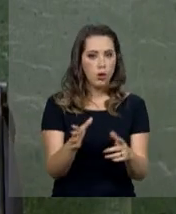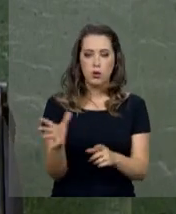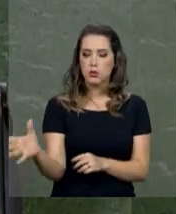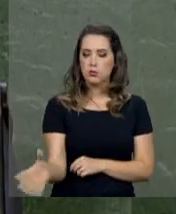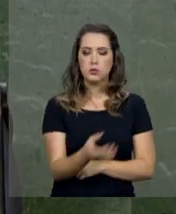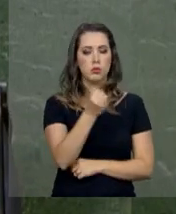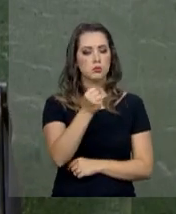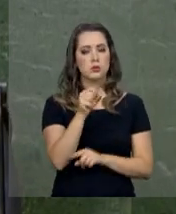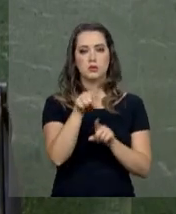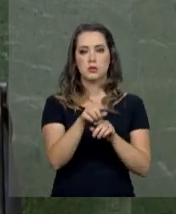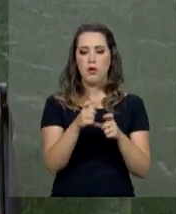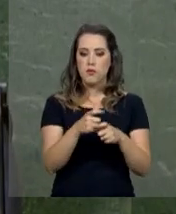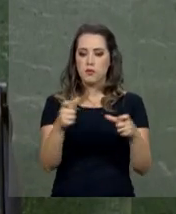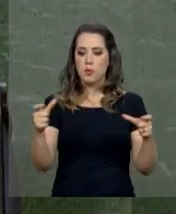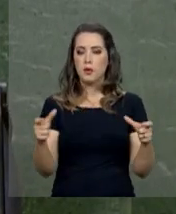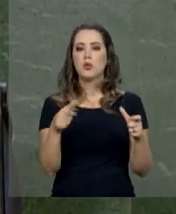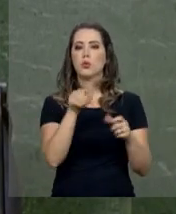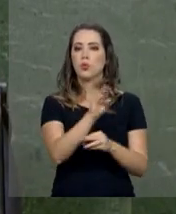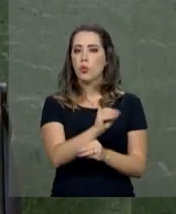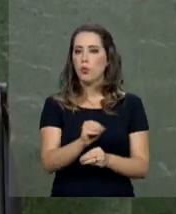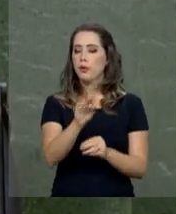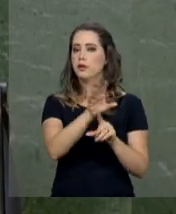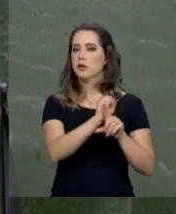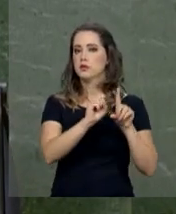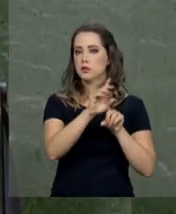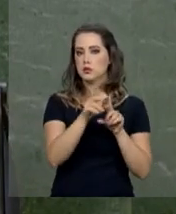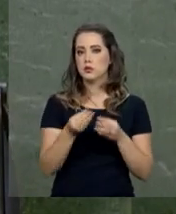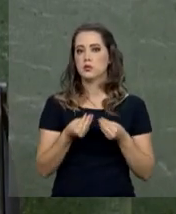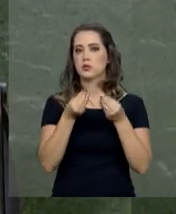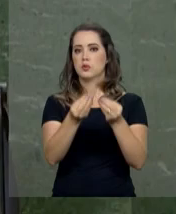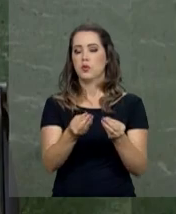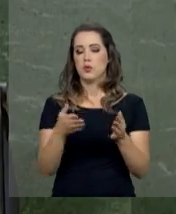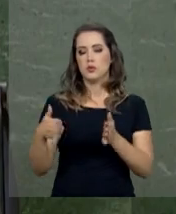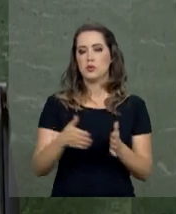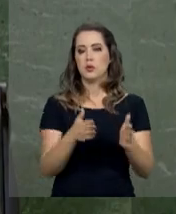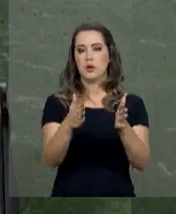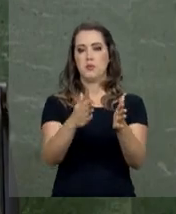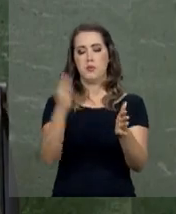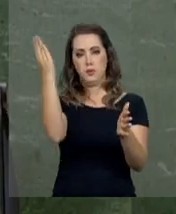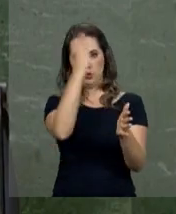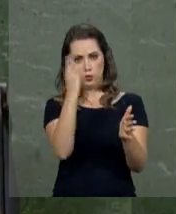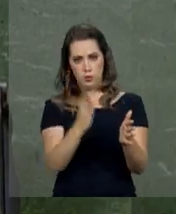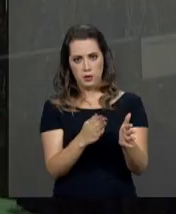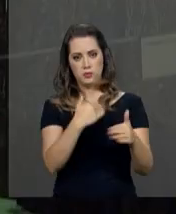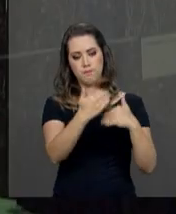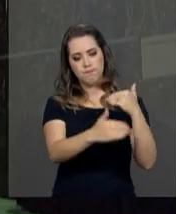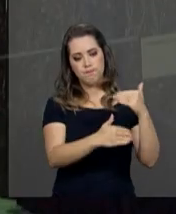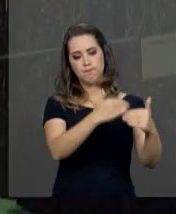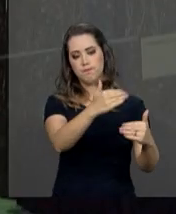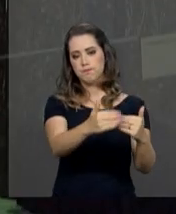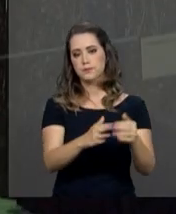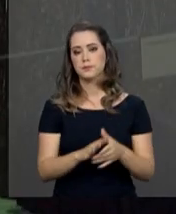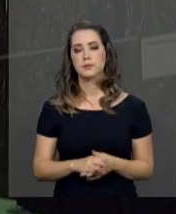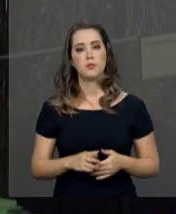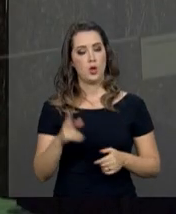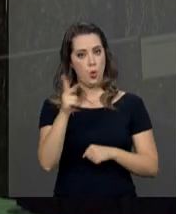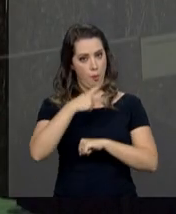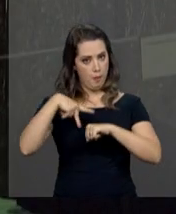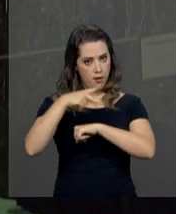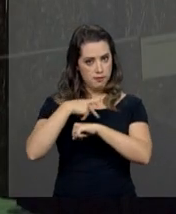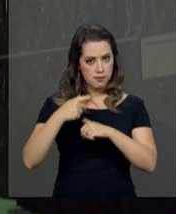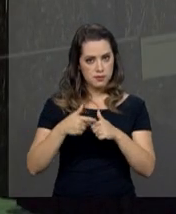ampliados portanto devolvemos o brasil ao trilho do desenvolvimento o país